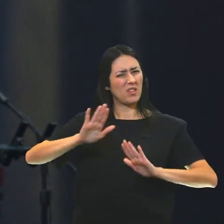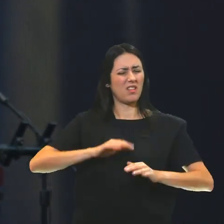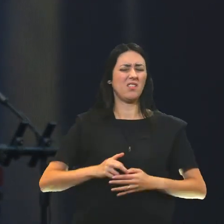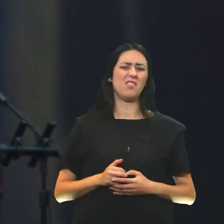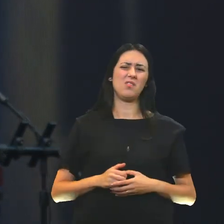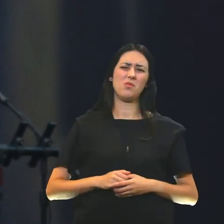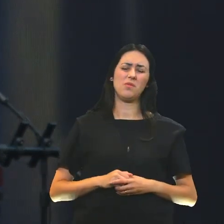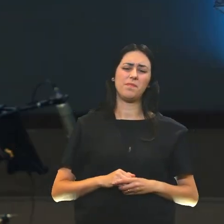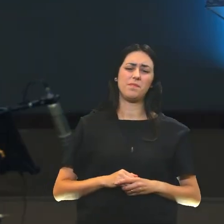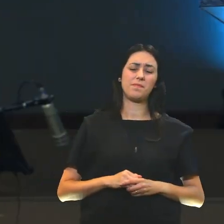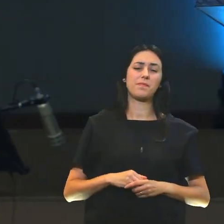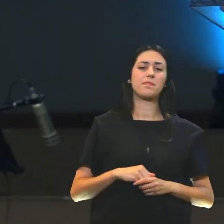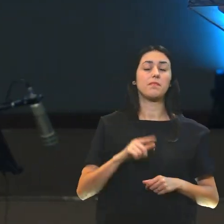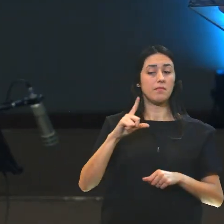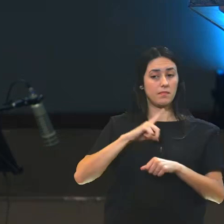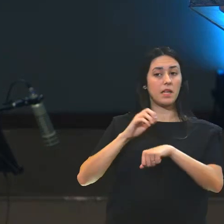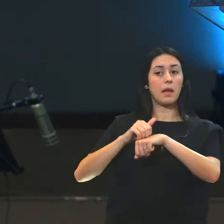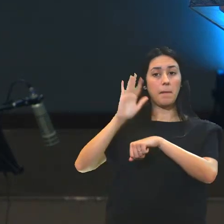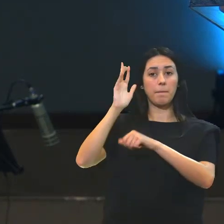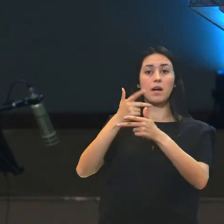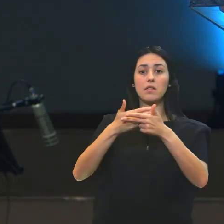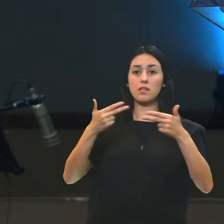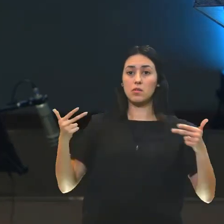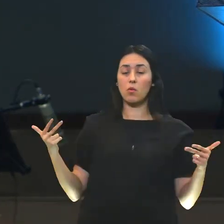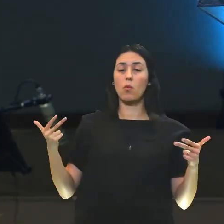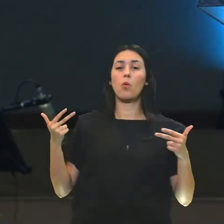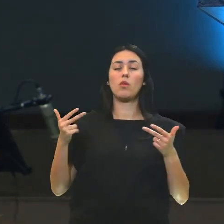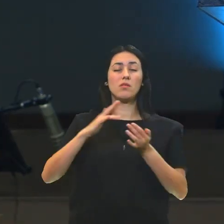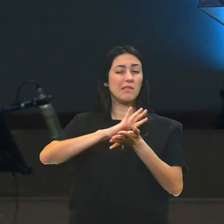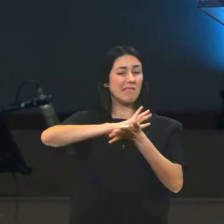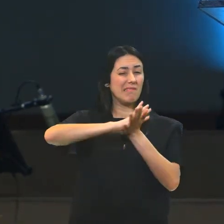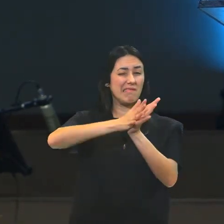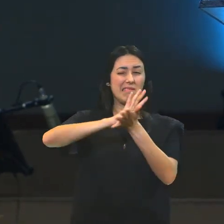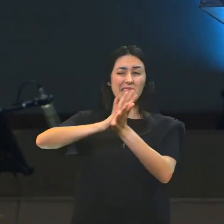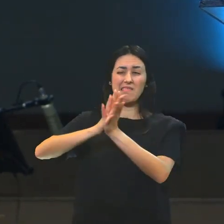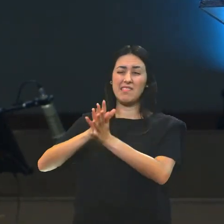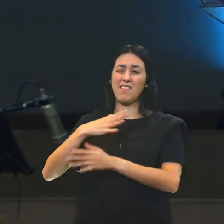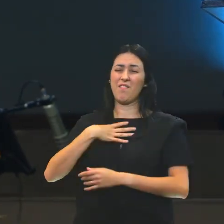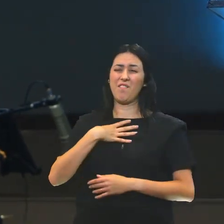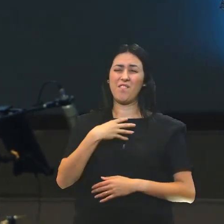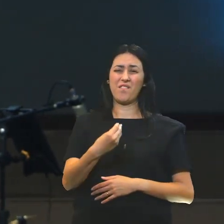Mas tem mais. Tem tantas coisas que estão destruindo os nossos filhos.